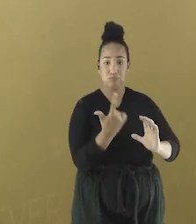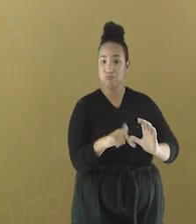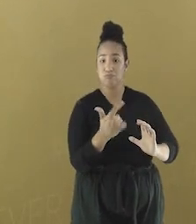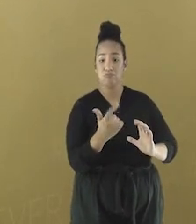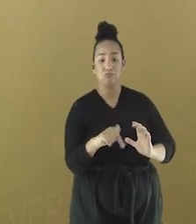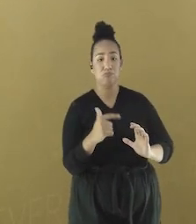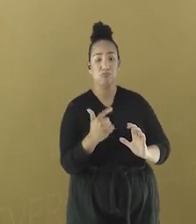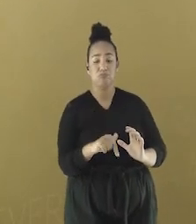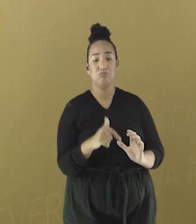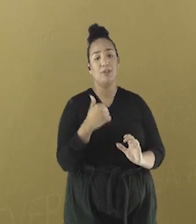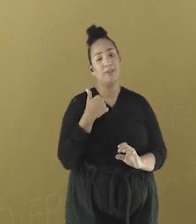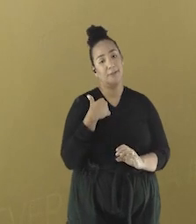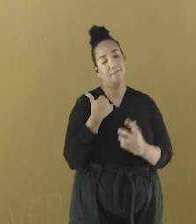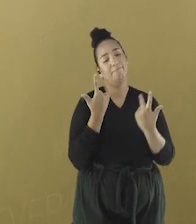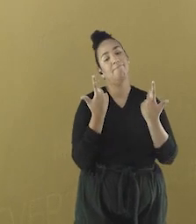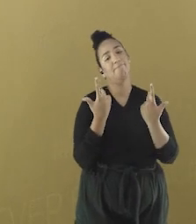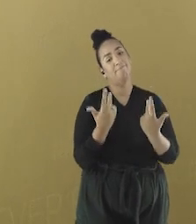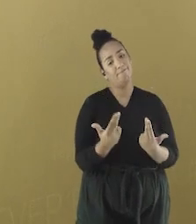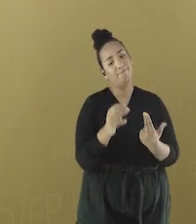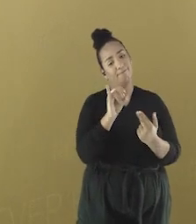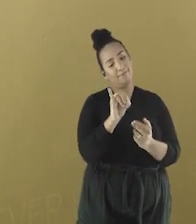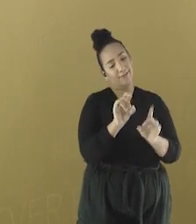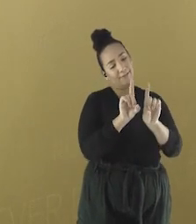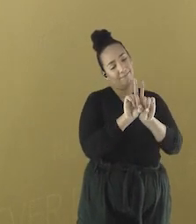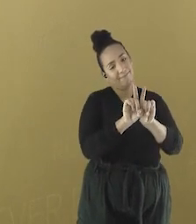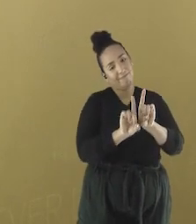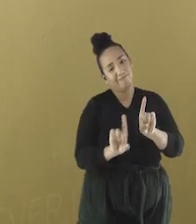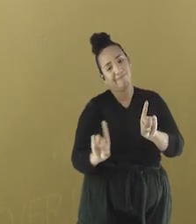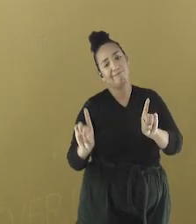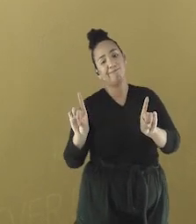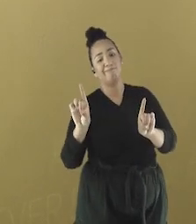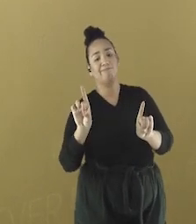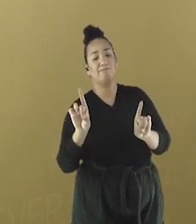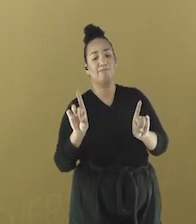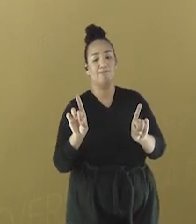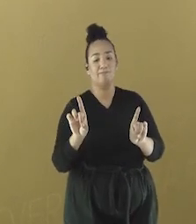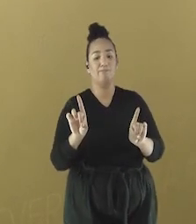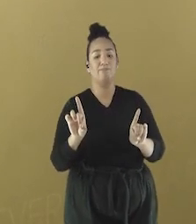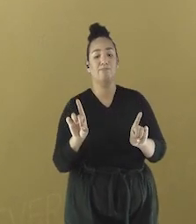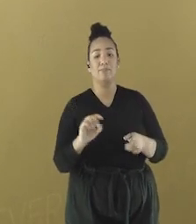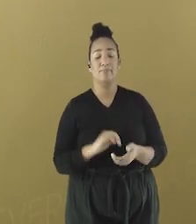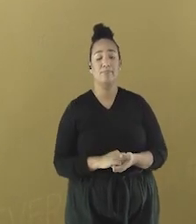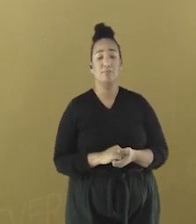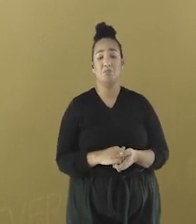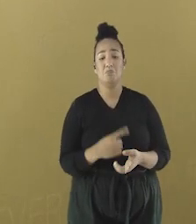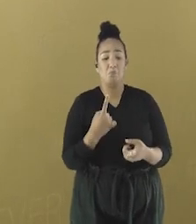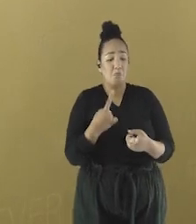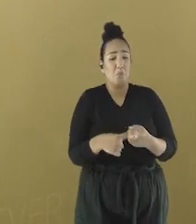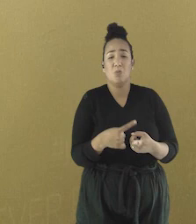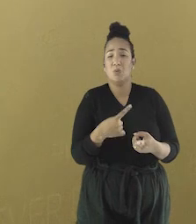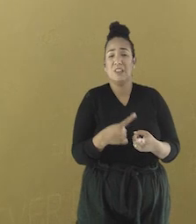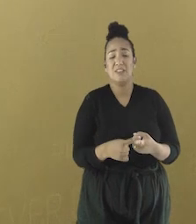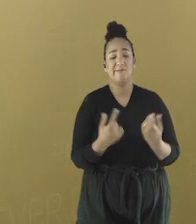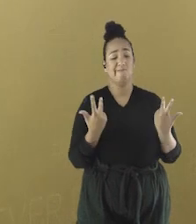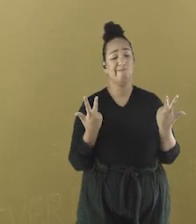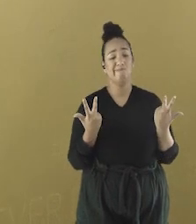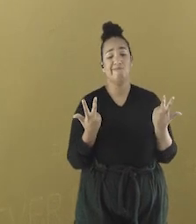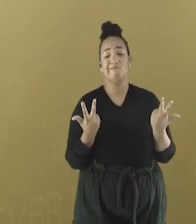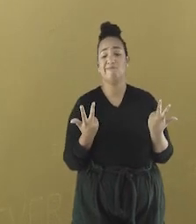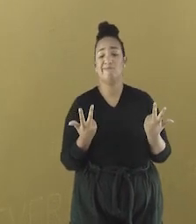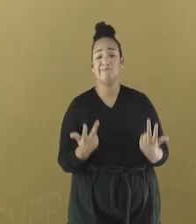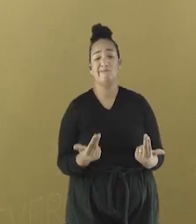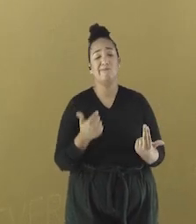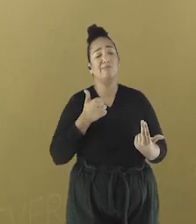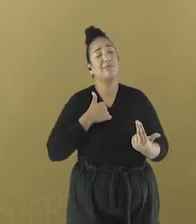sem bola, piu-piu sem frajola, sou eu, assim sem você. Por que que tem que